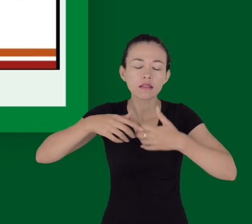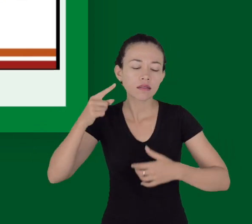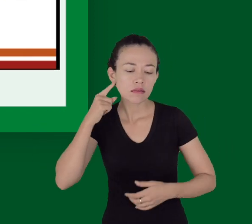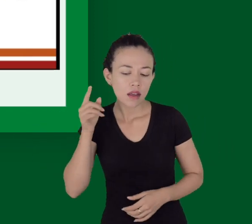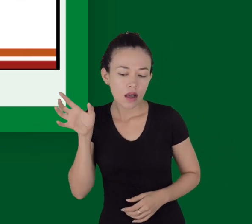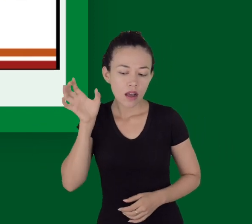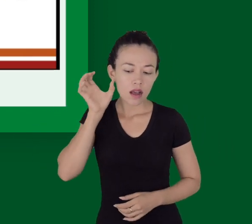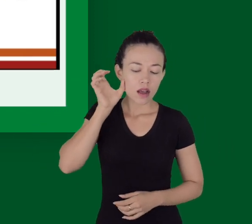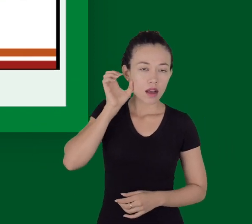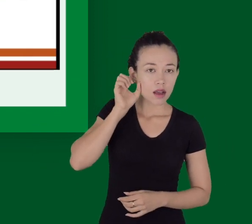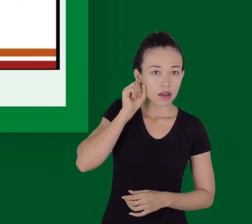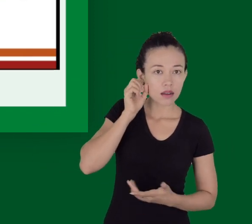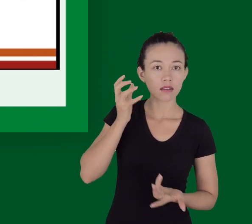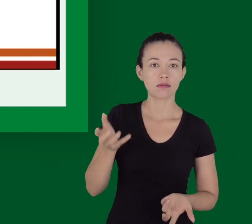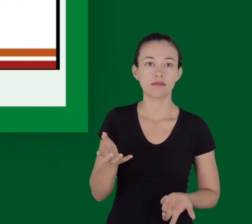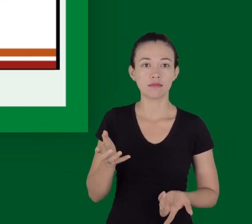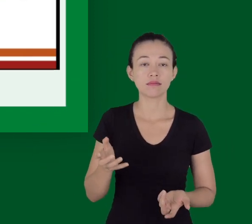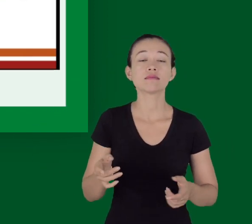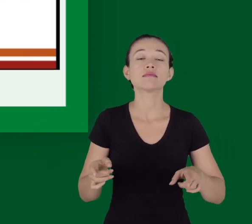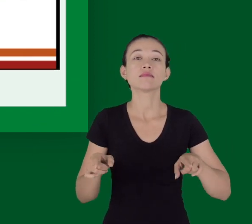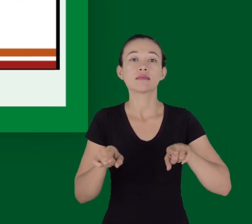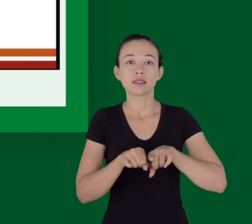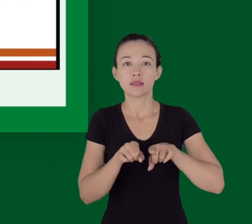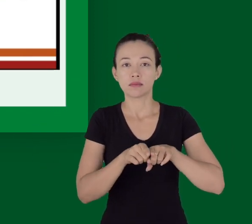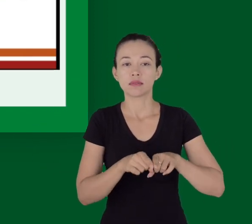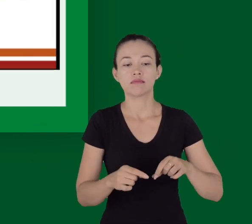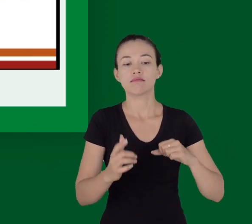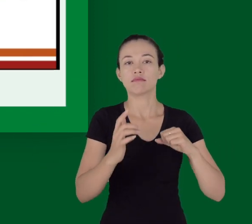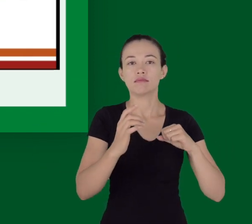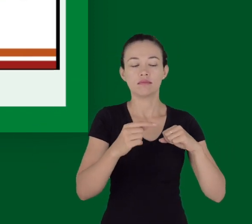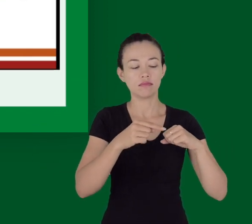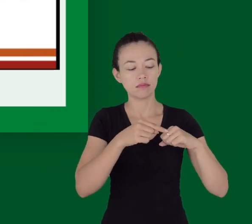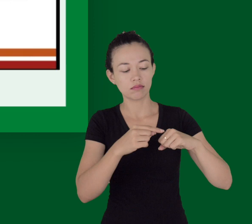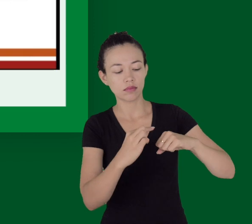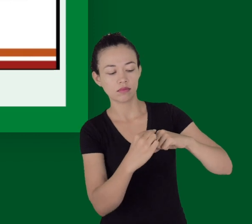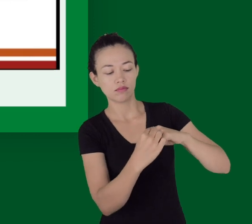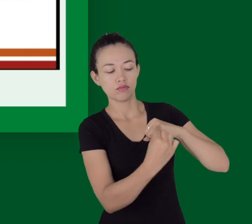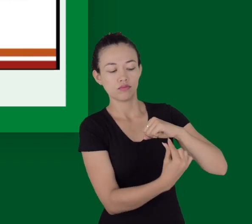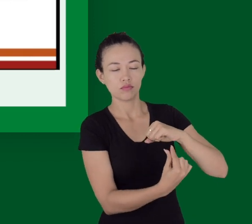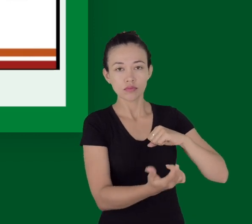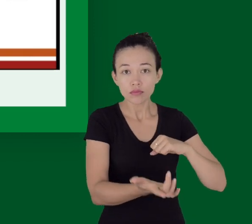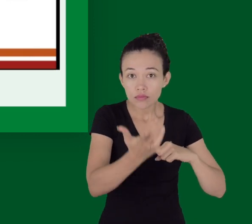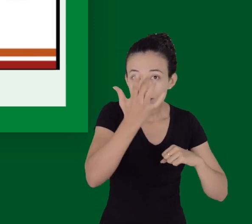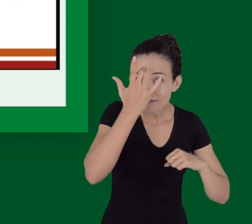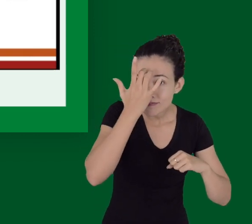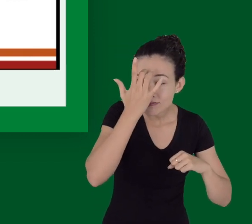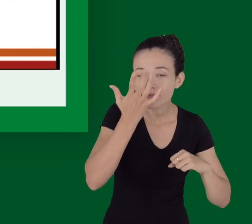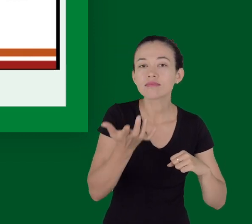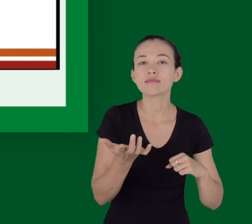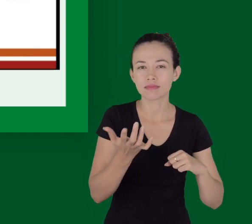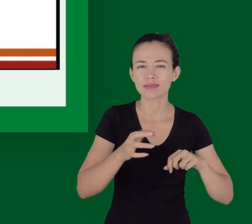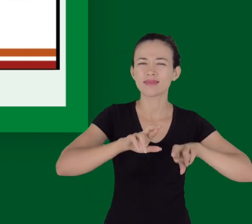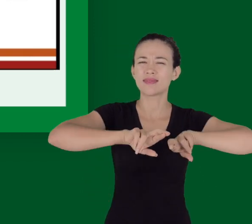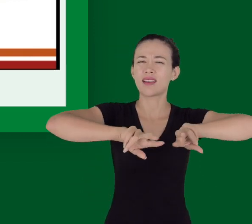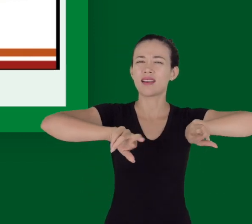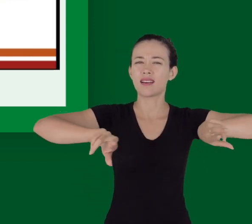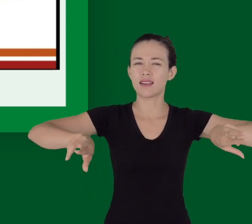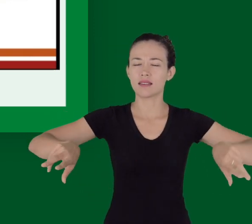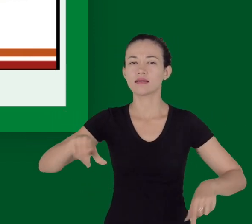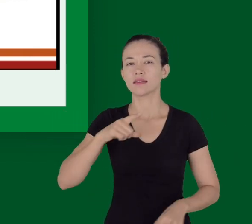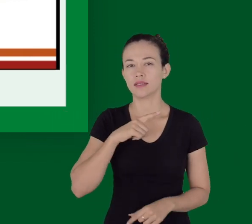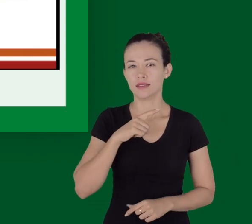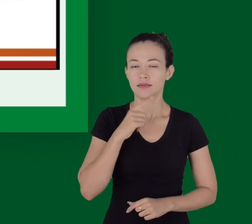da memória, o processamento auditivo, né? Área de Broca, né?